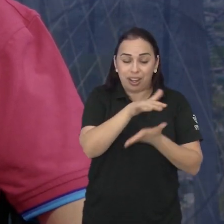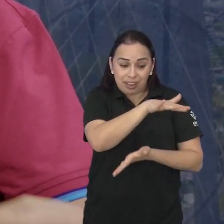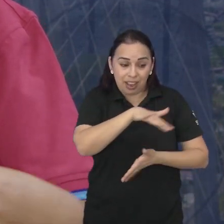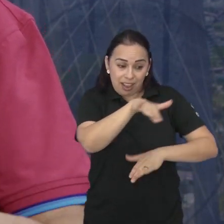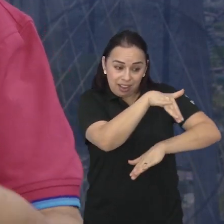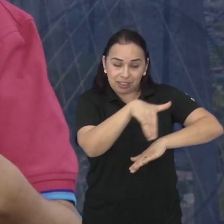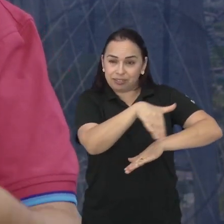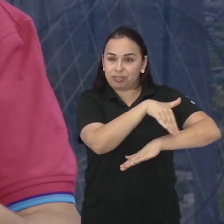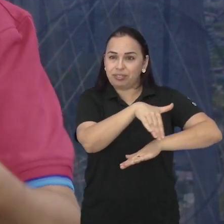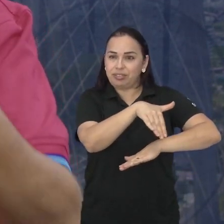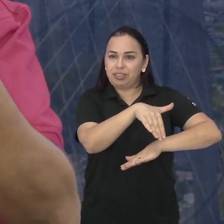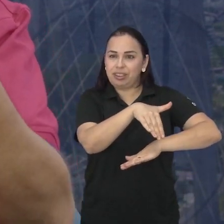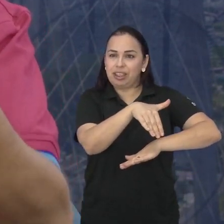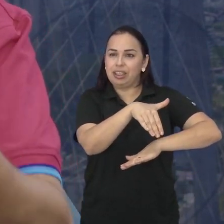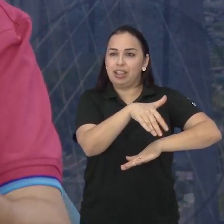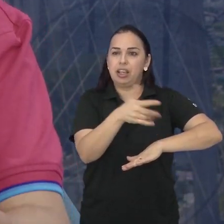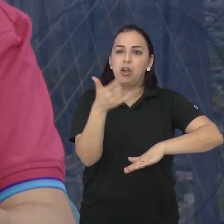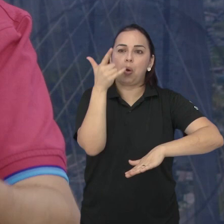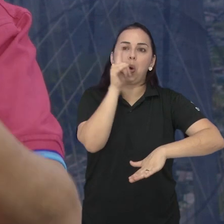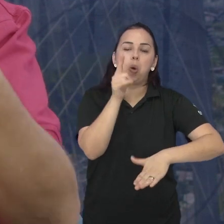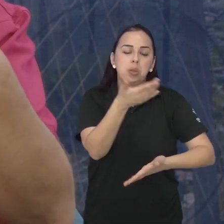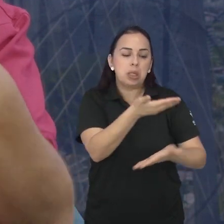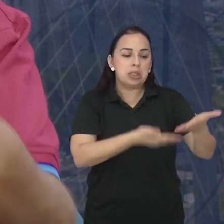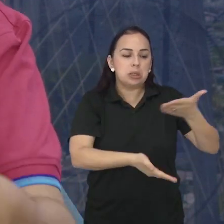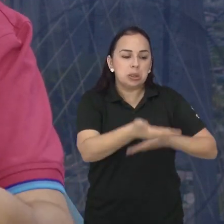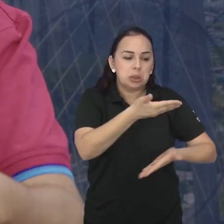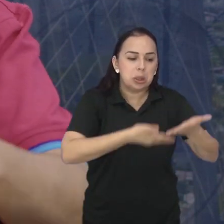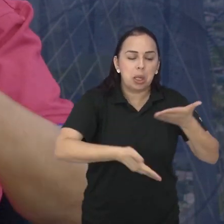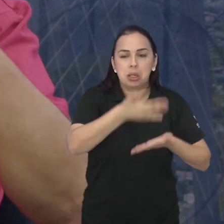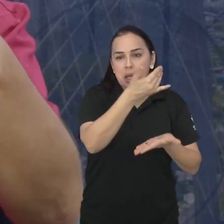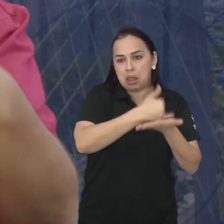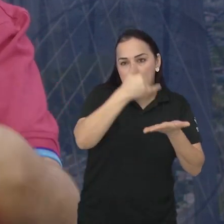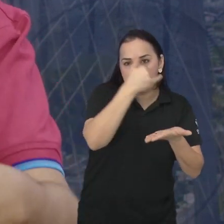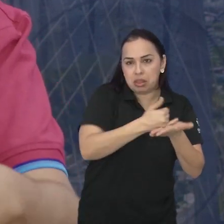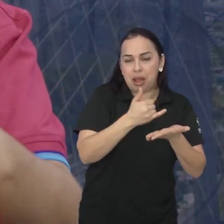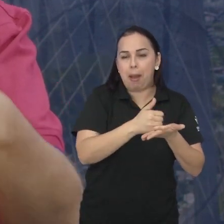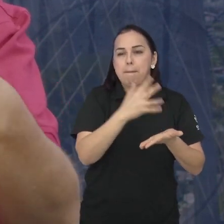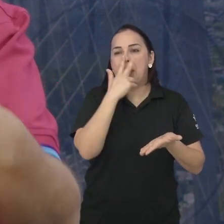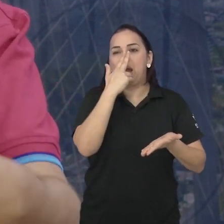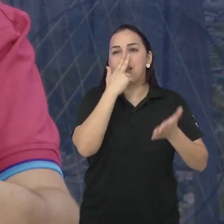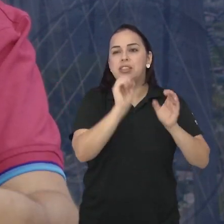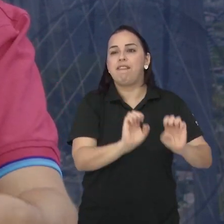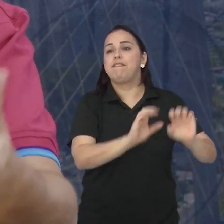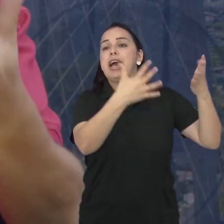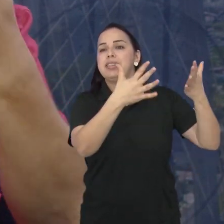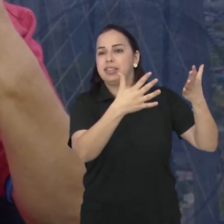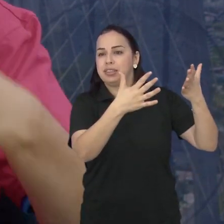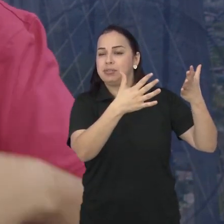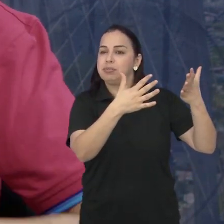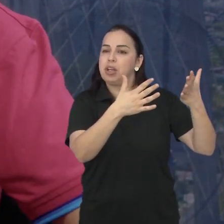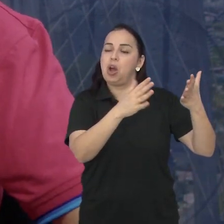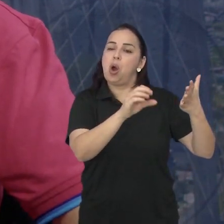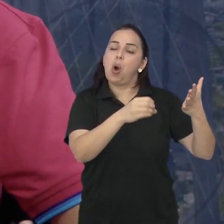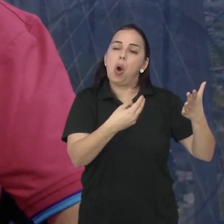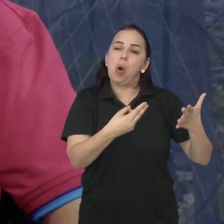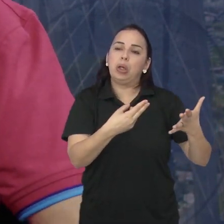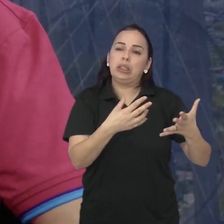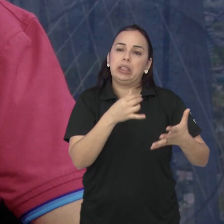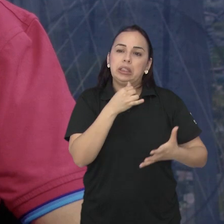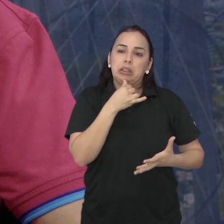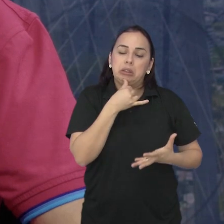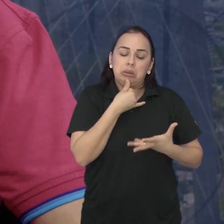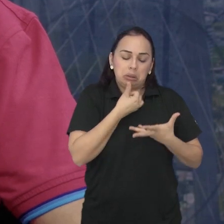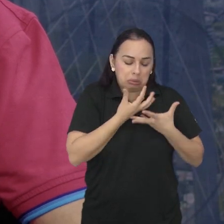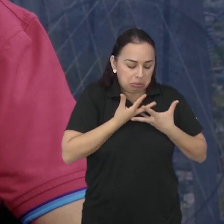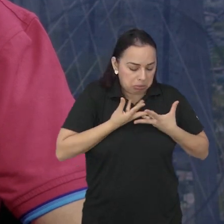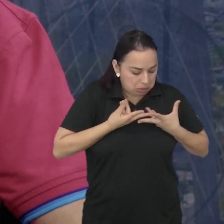rua é um momento de sociabilidade, de pertencimento, de festejar, de celebrar ou de acalentar as tristezas e